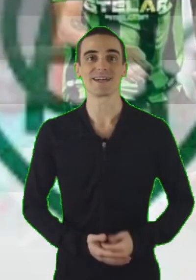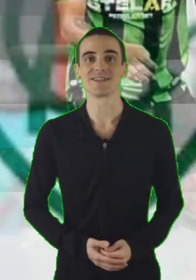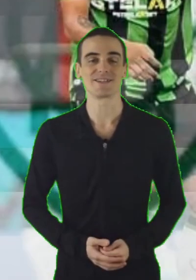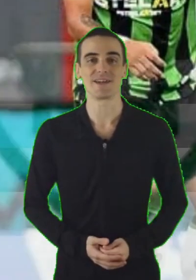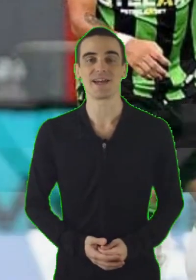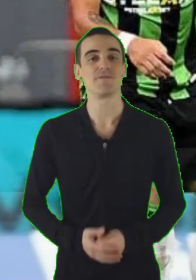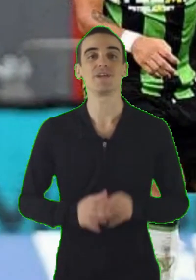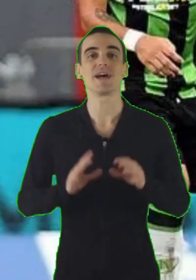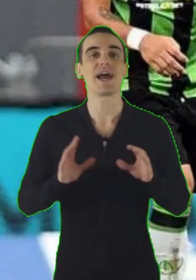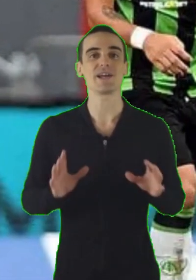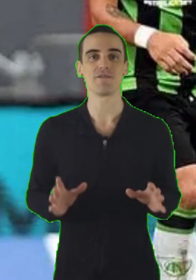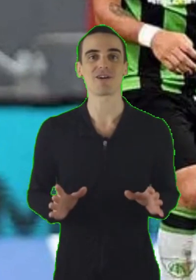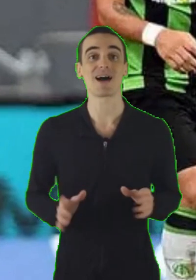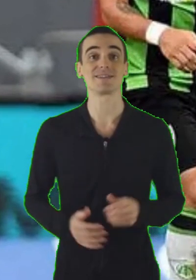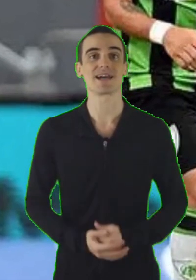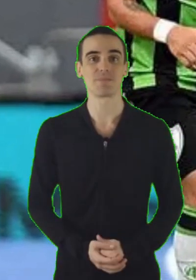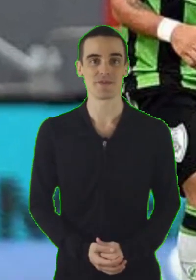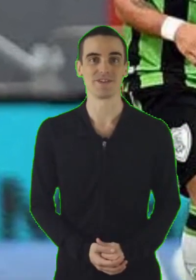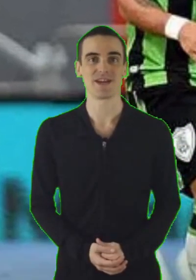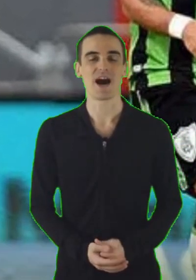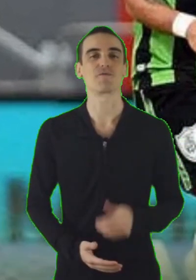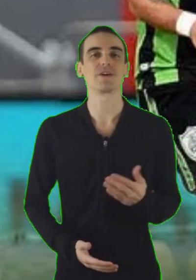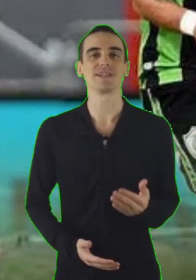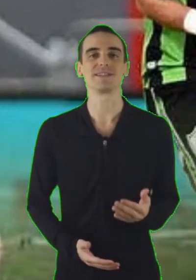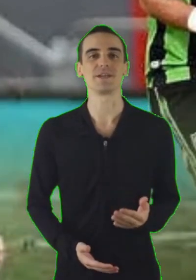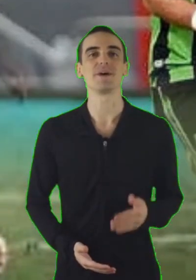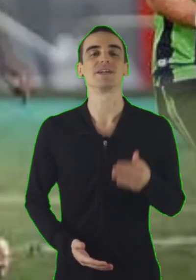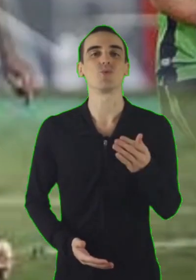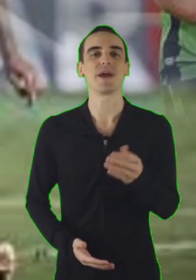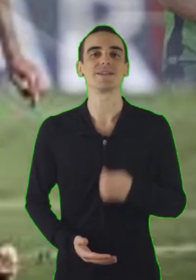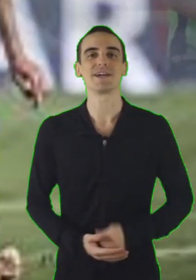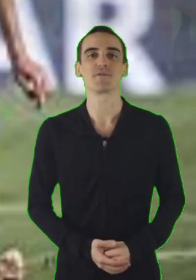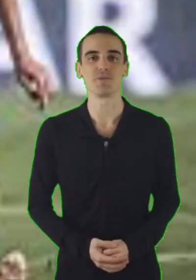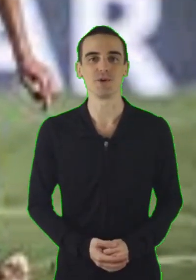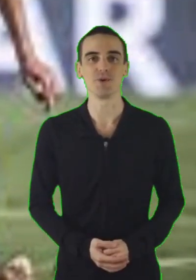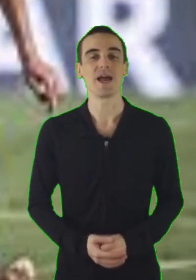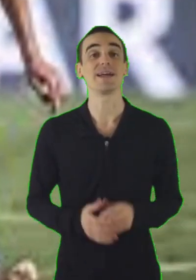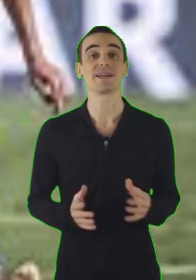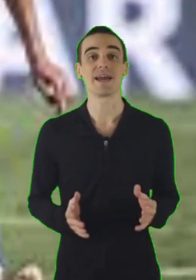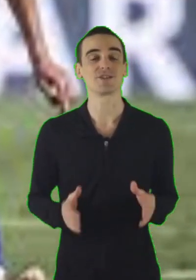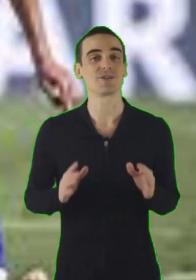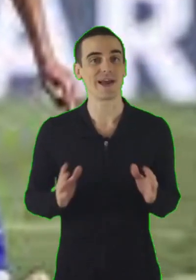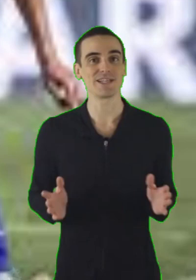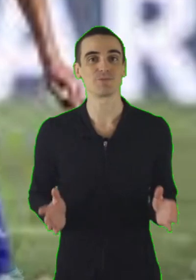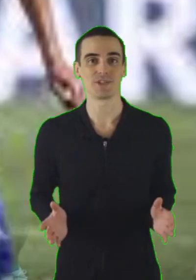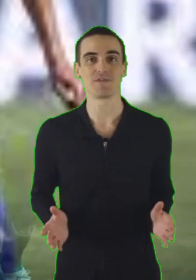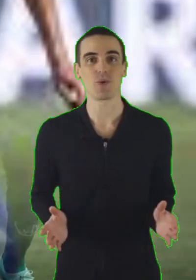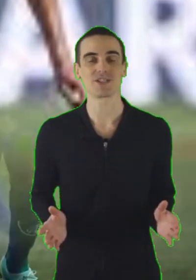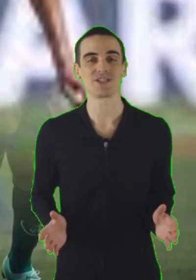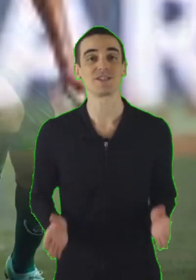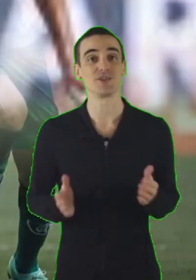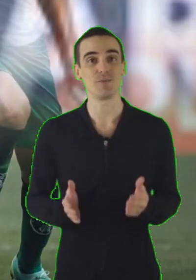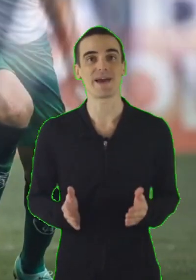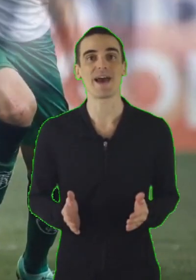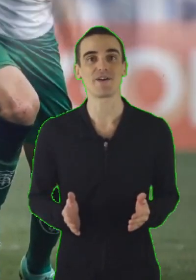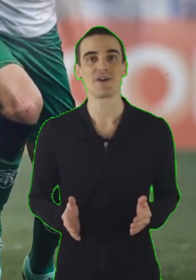Uma equipe nervosa, totalmente improducente e sem a intensidade necessária para marcar o rival. As dificuldades defensivas não são exclusividade